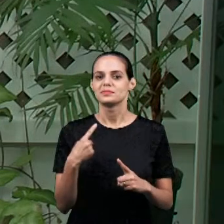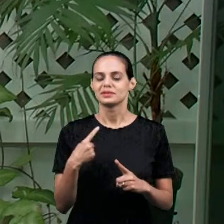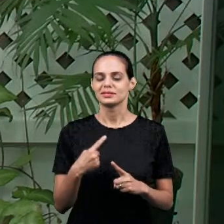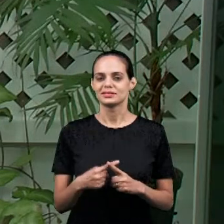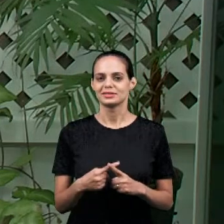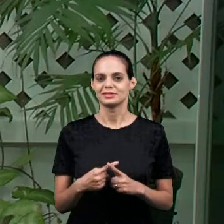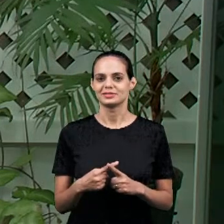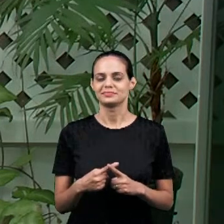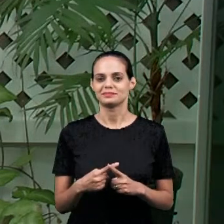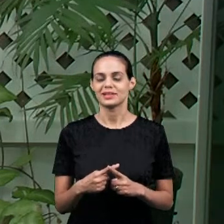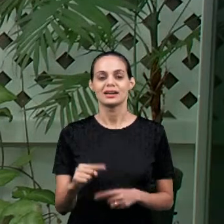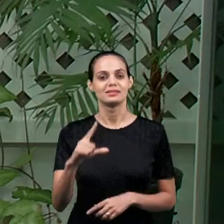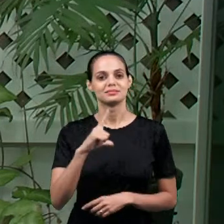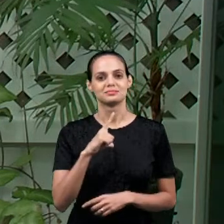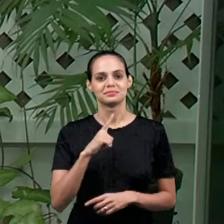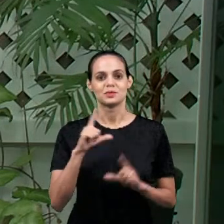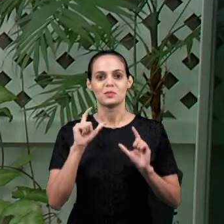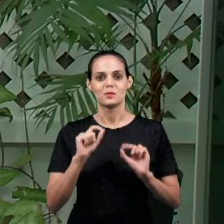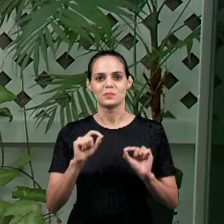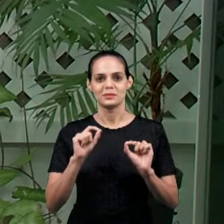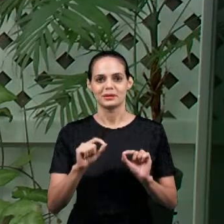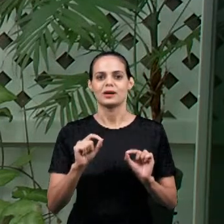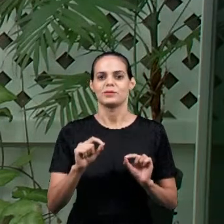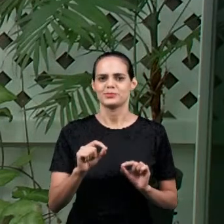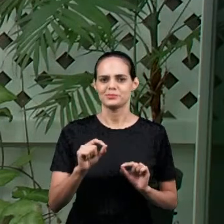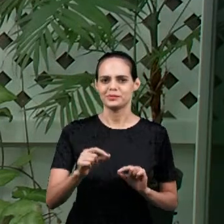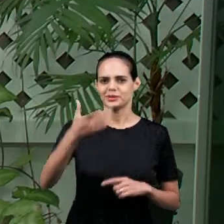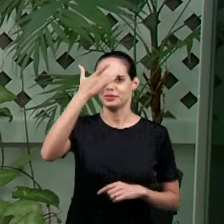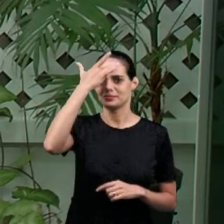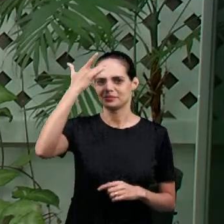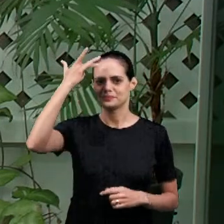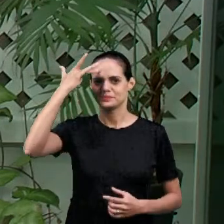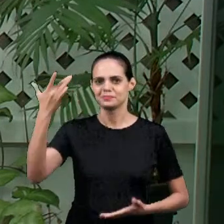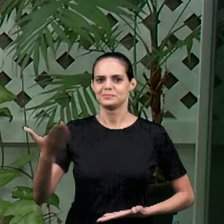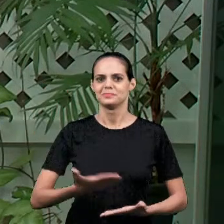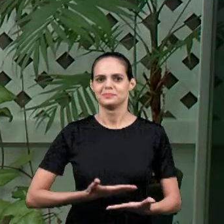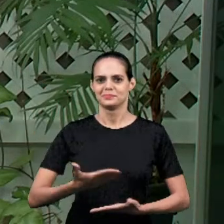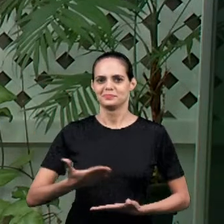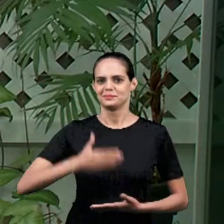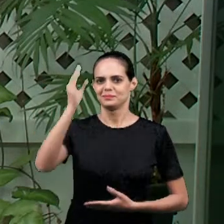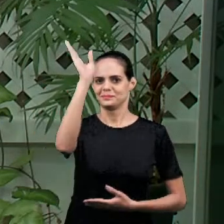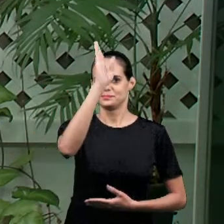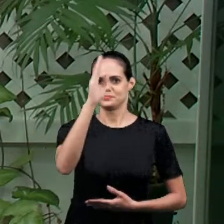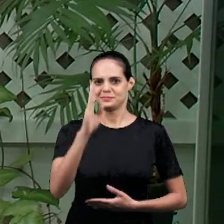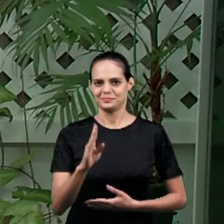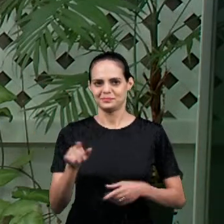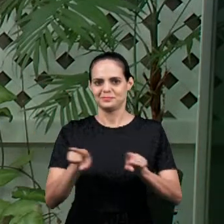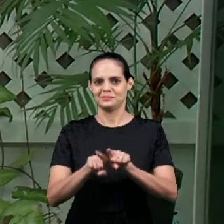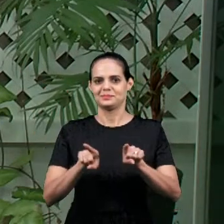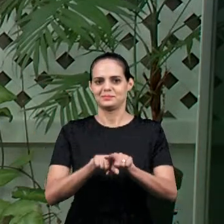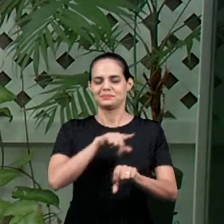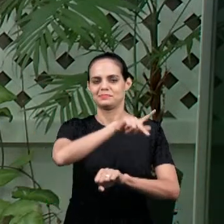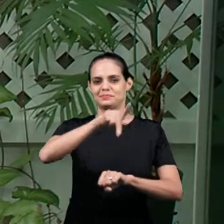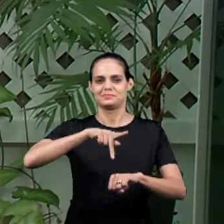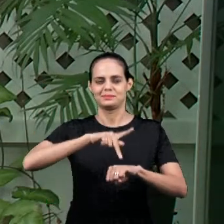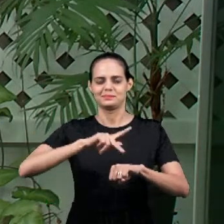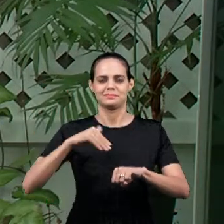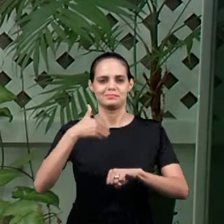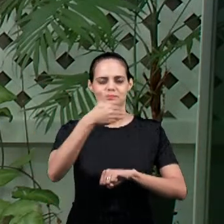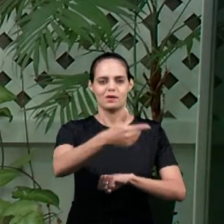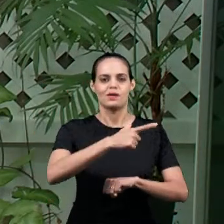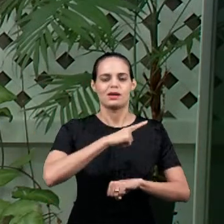a recepção muito boa dos nossos irmãos no Brasil e no exterior. Há um